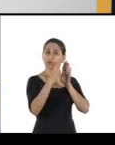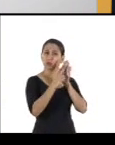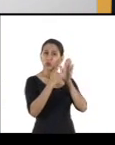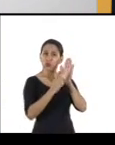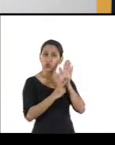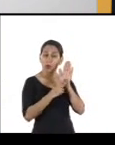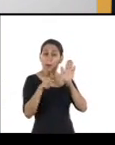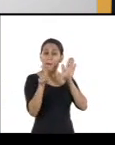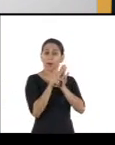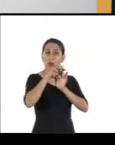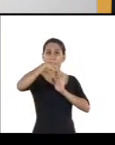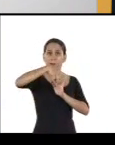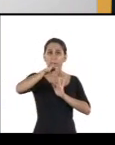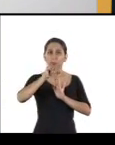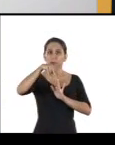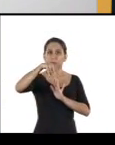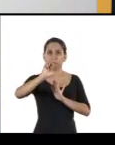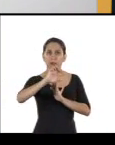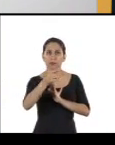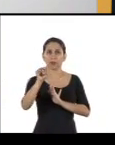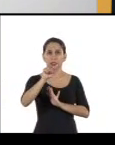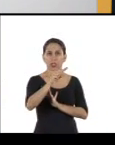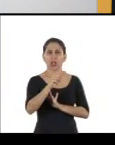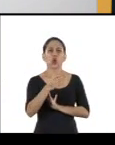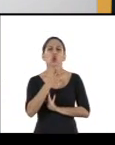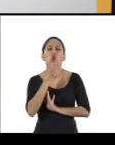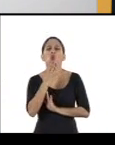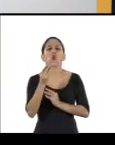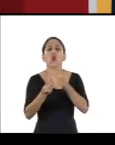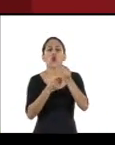mineração, conhecidas pela sigla NRM.